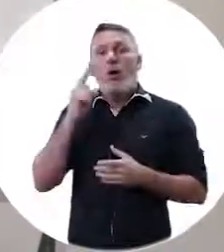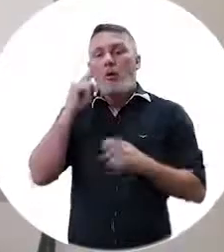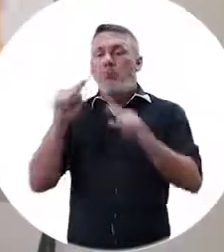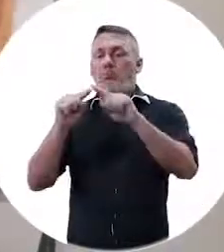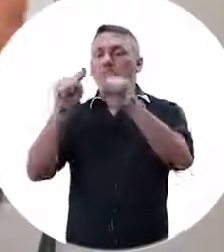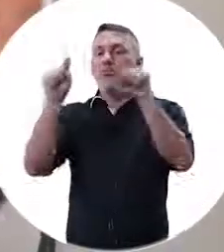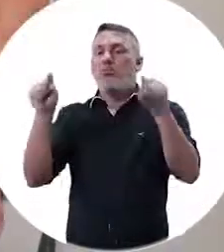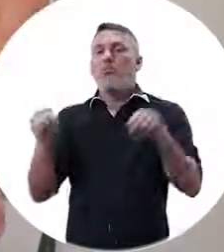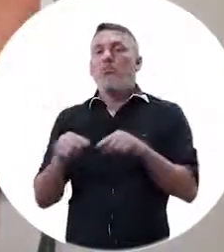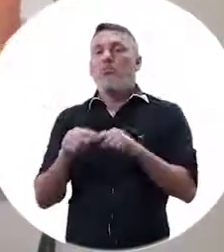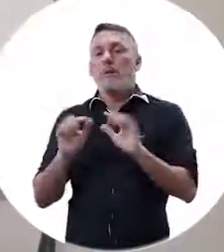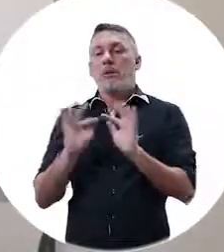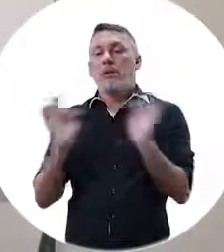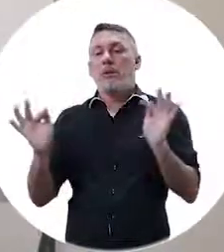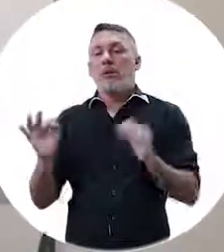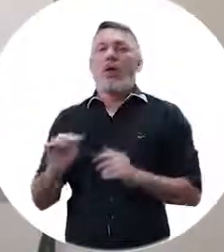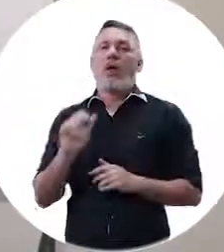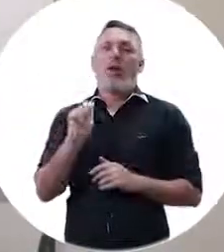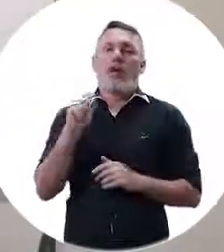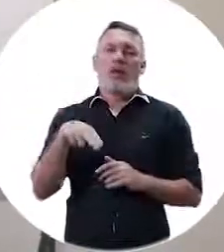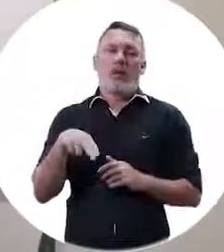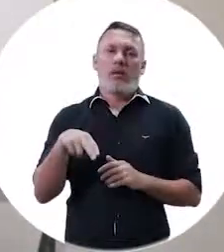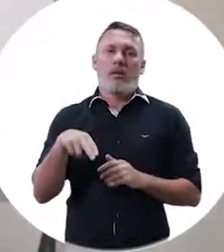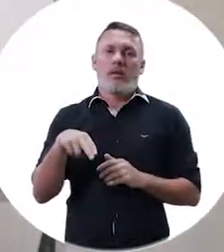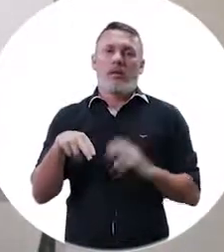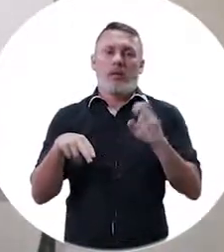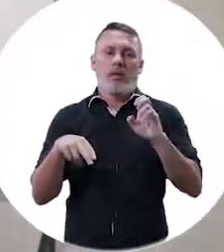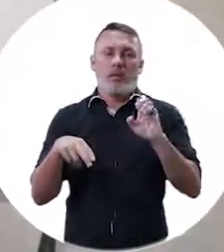Somente ligação simples. An.